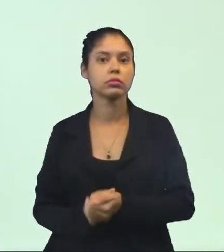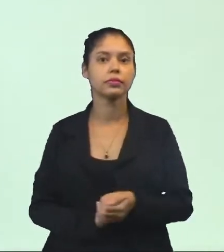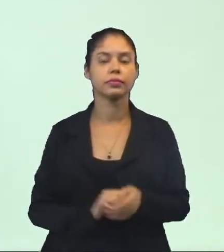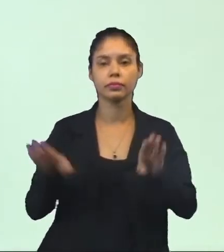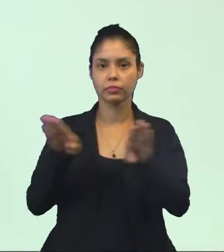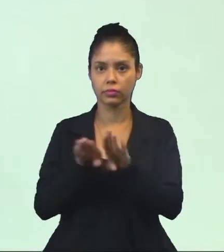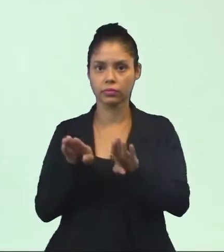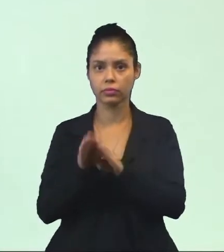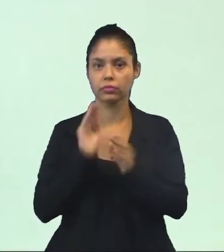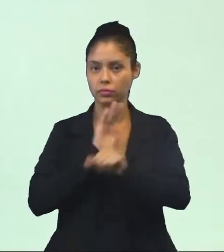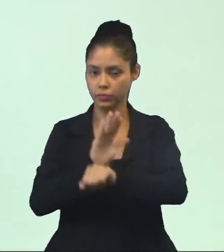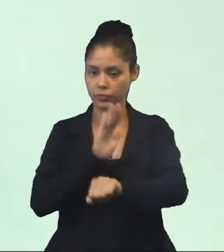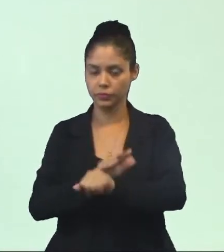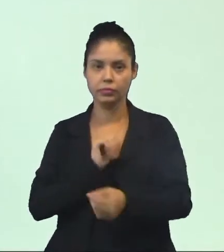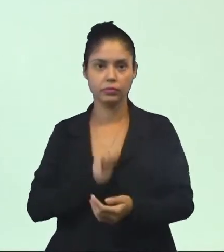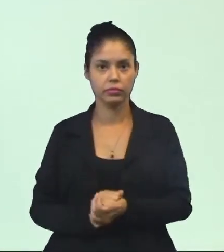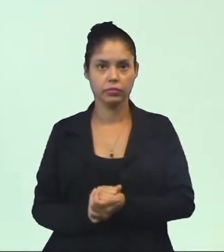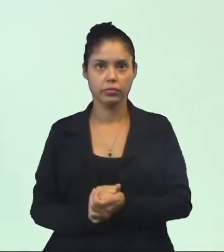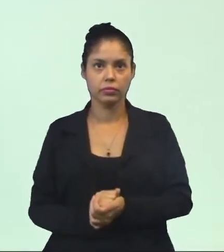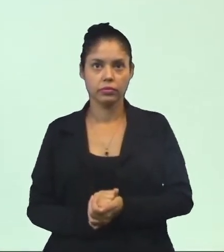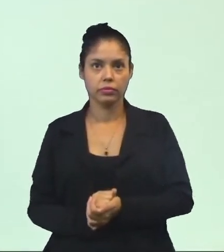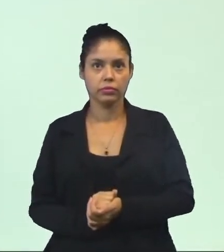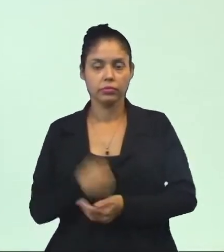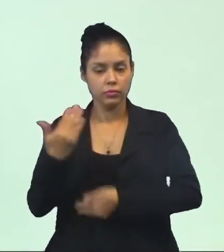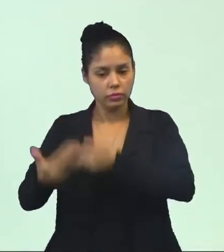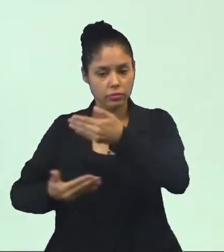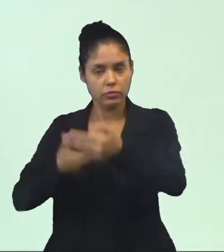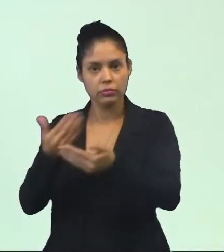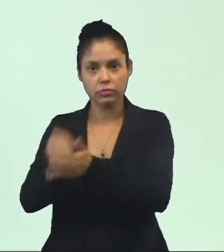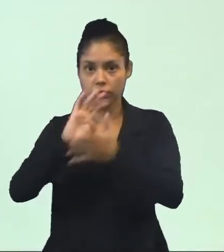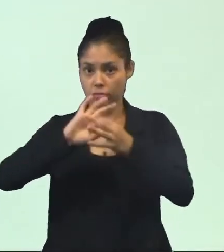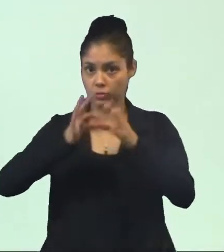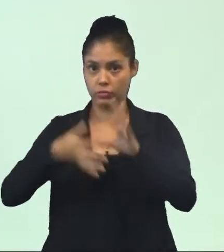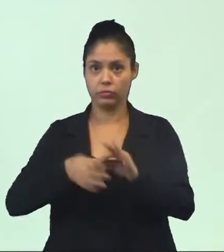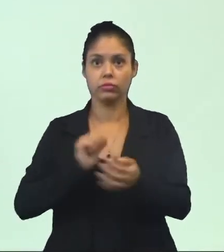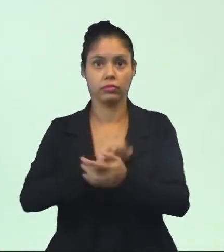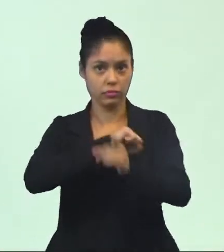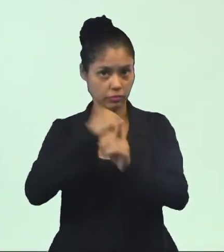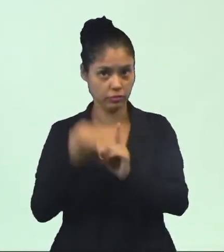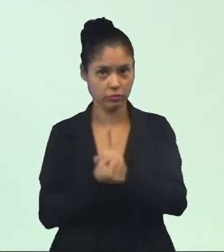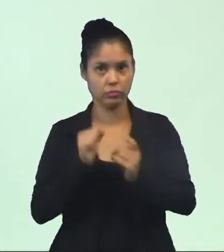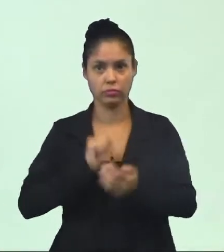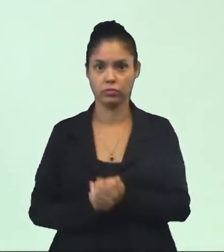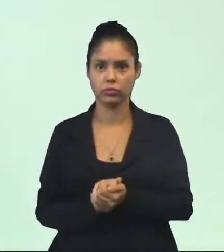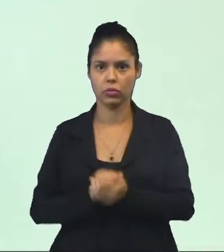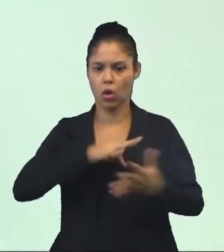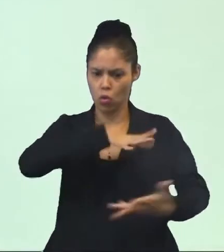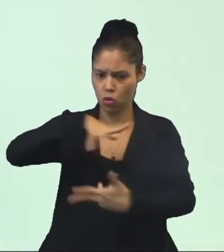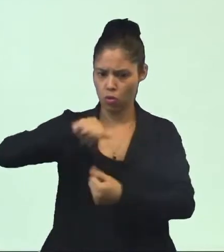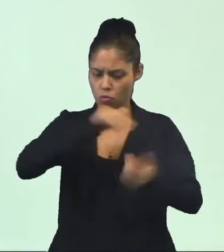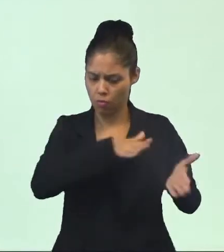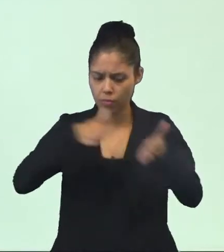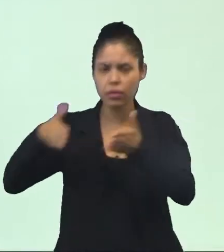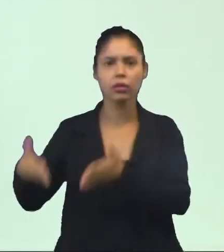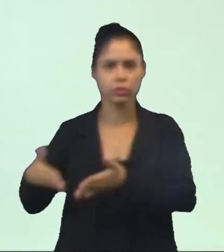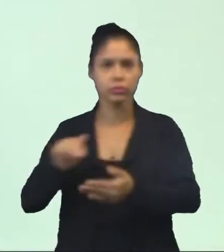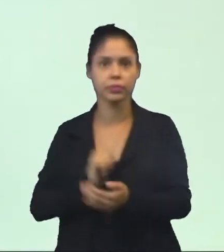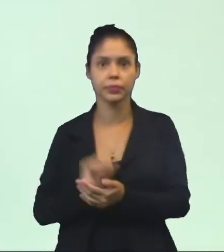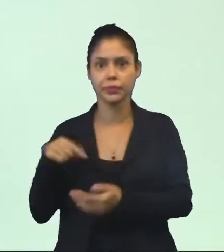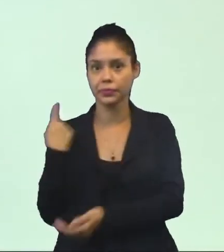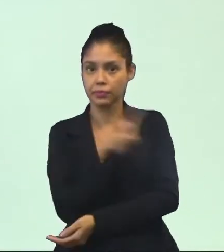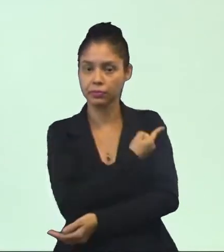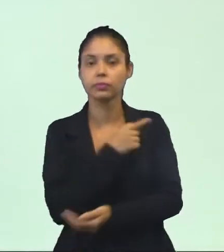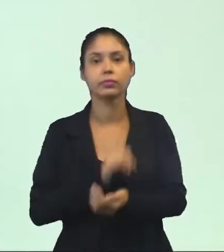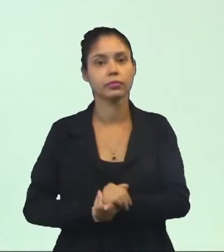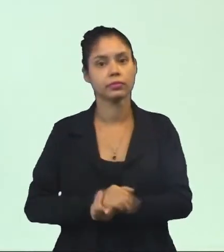ela contribui, a religião ela se desenvolve no contexto da sociedade, ela não é um mundo à parte. Então a gente vai ver